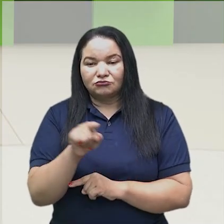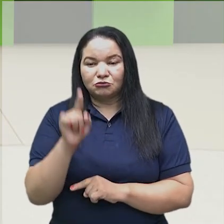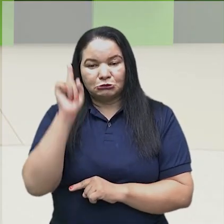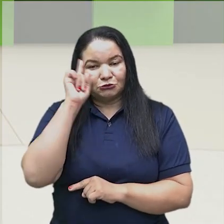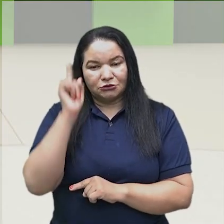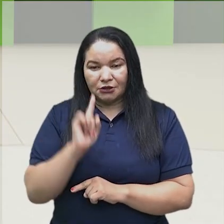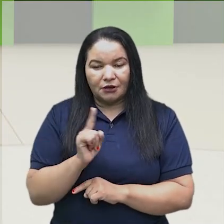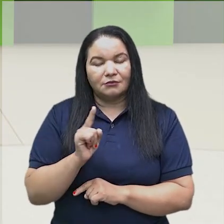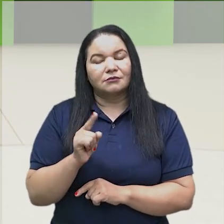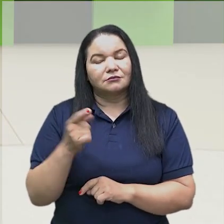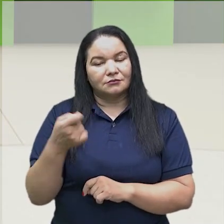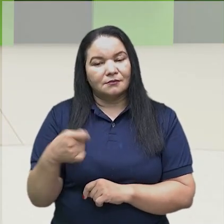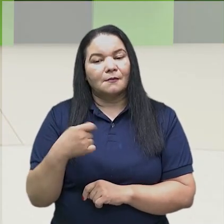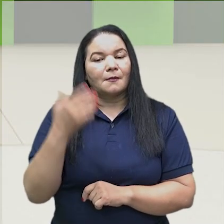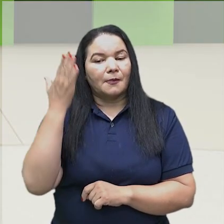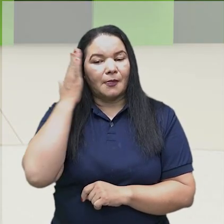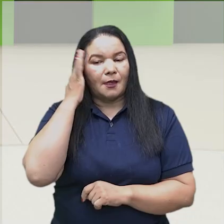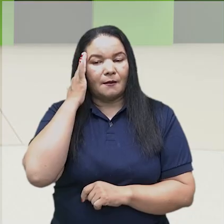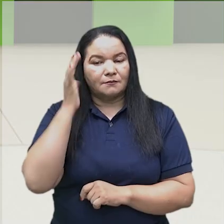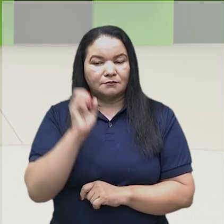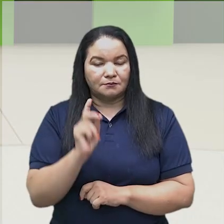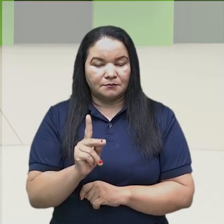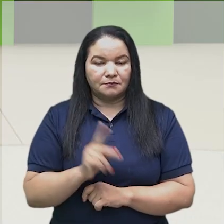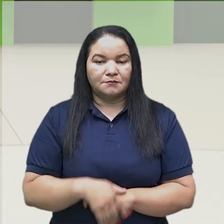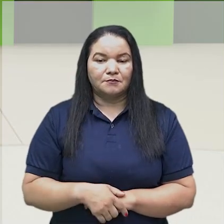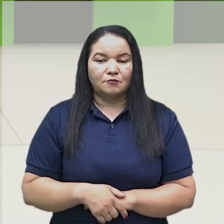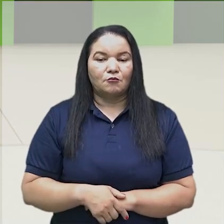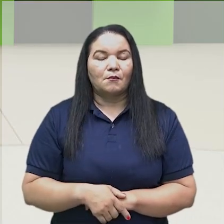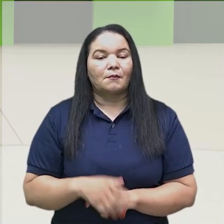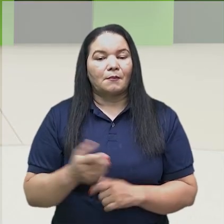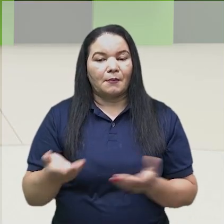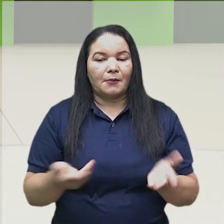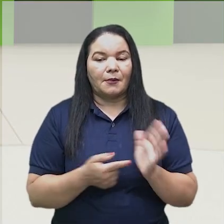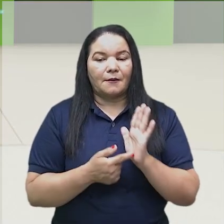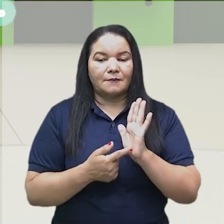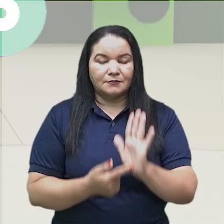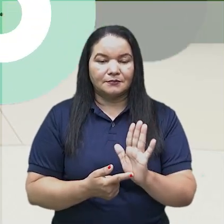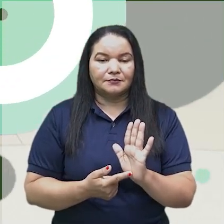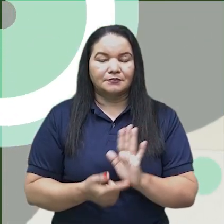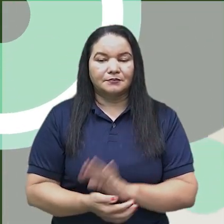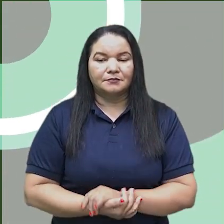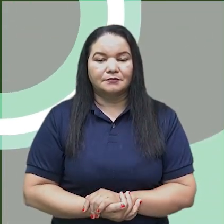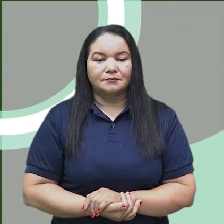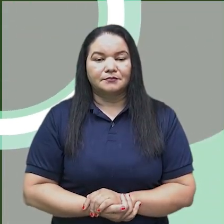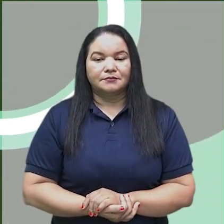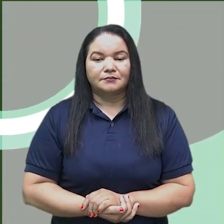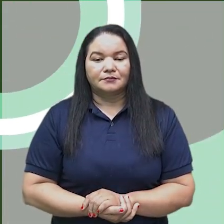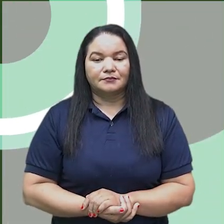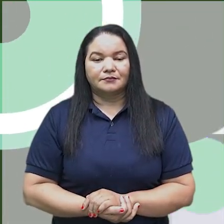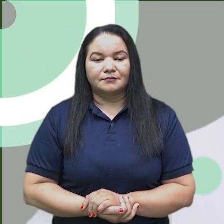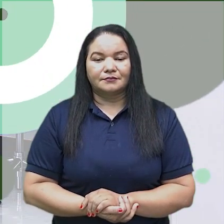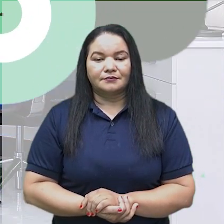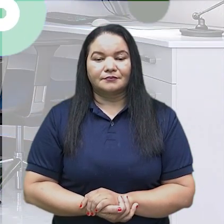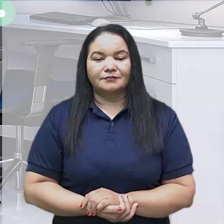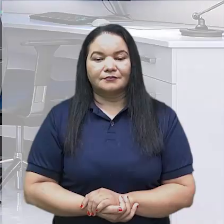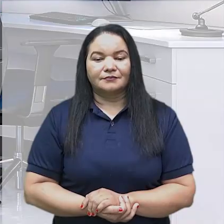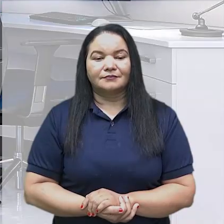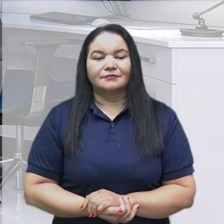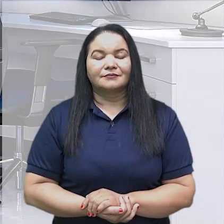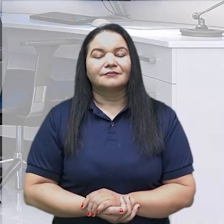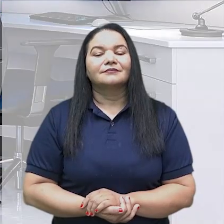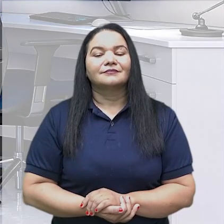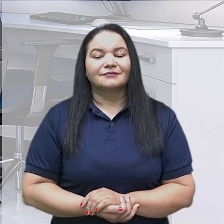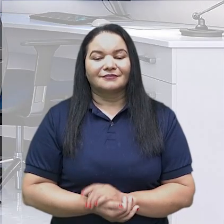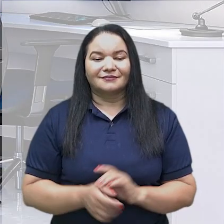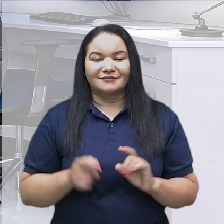você não sabe, né, o que aquela placa está falando para a gente. E é isso que a gente vai ver agora, né? A questão da segurança em